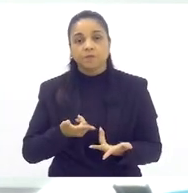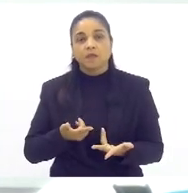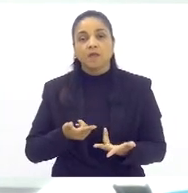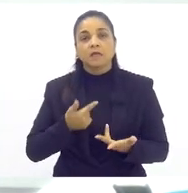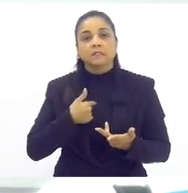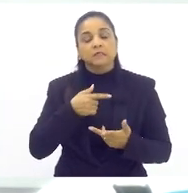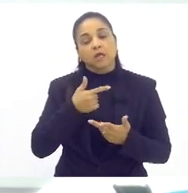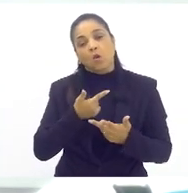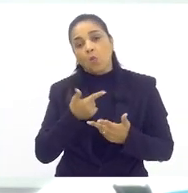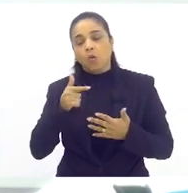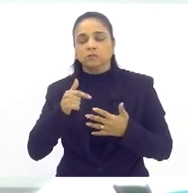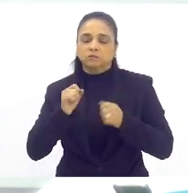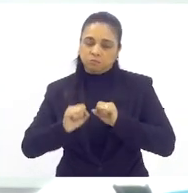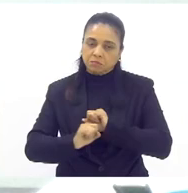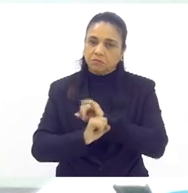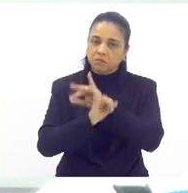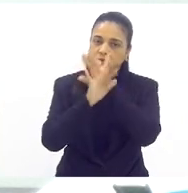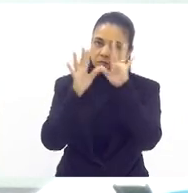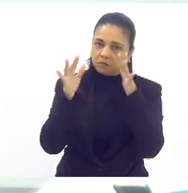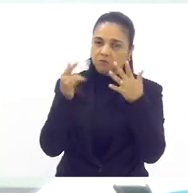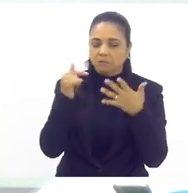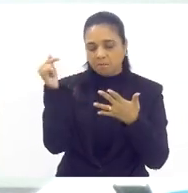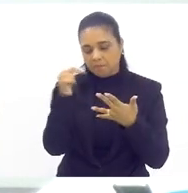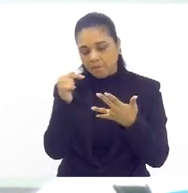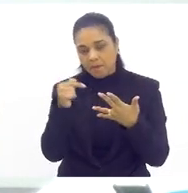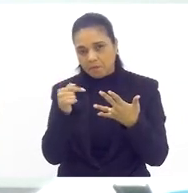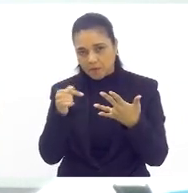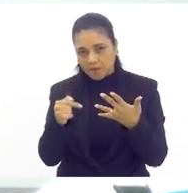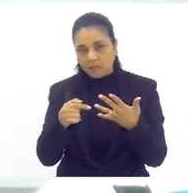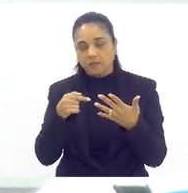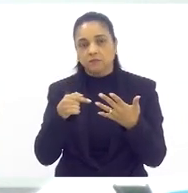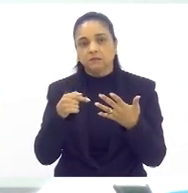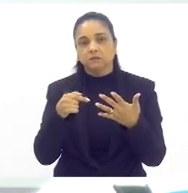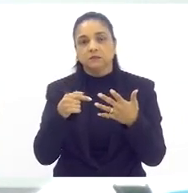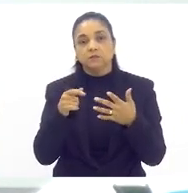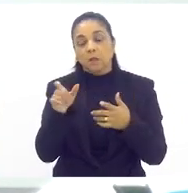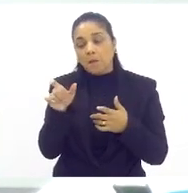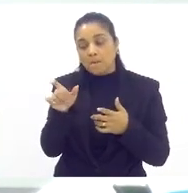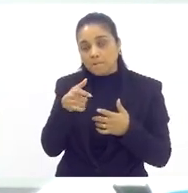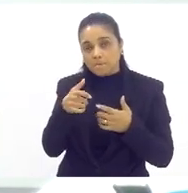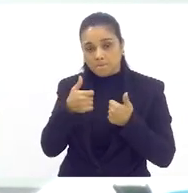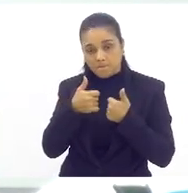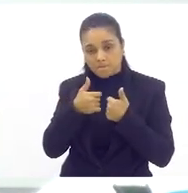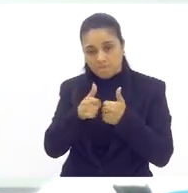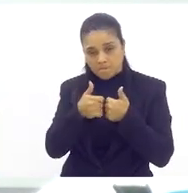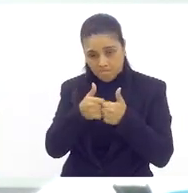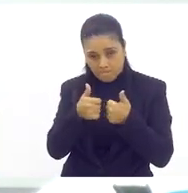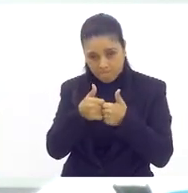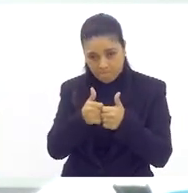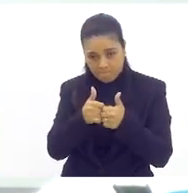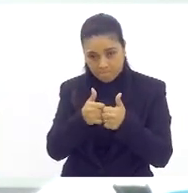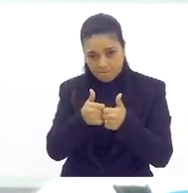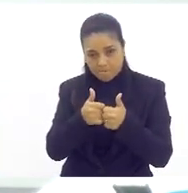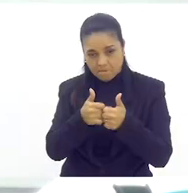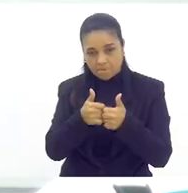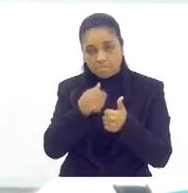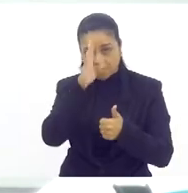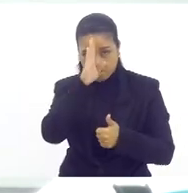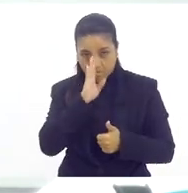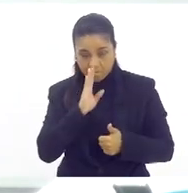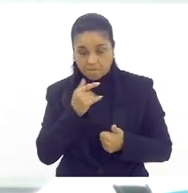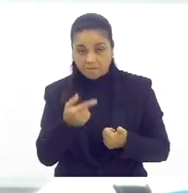esclarecer falando sobre a questão do passe livre nós já tivemos inclusive